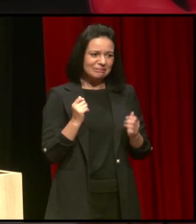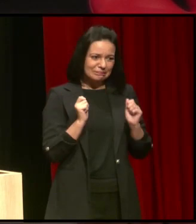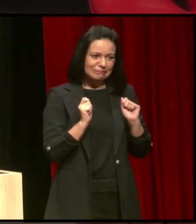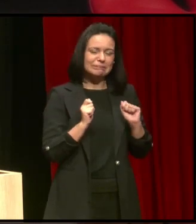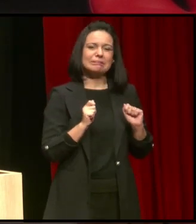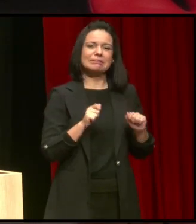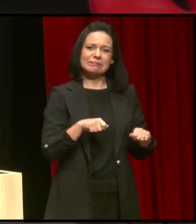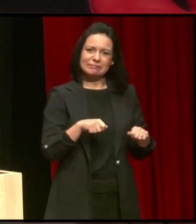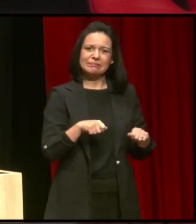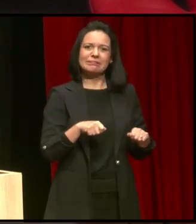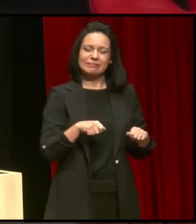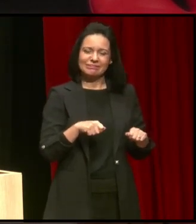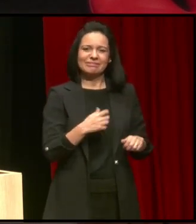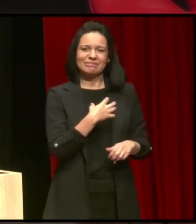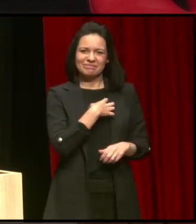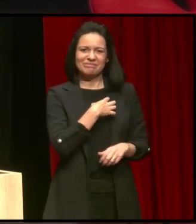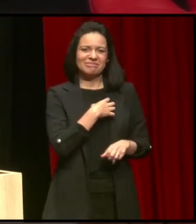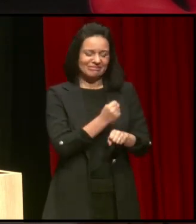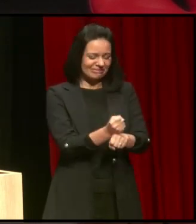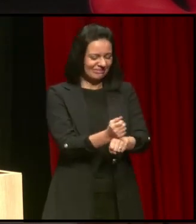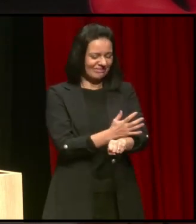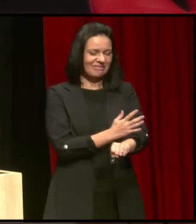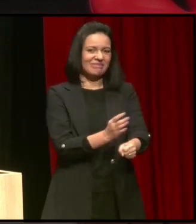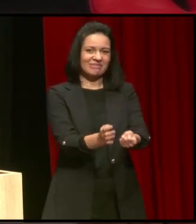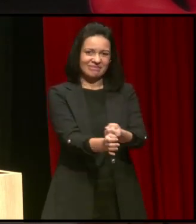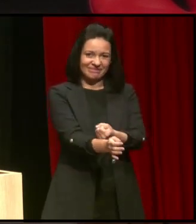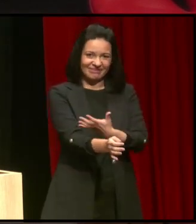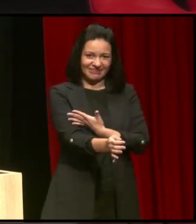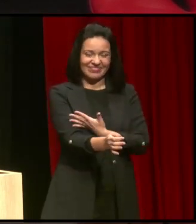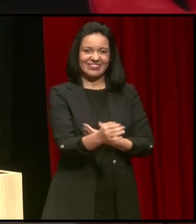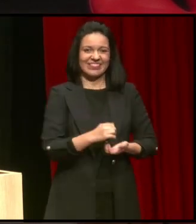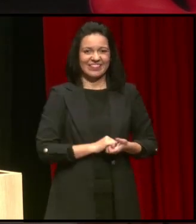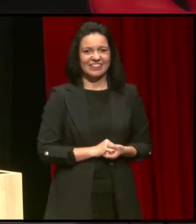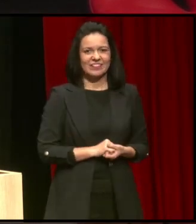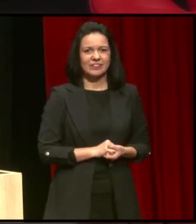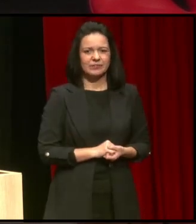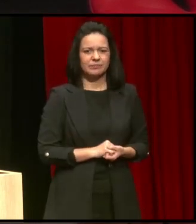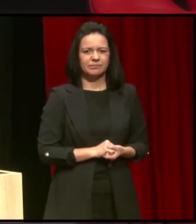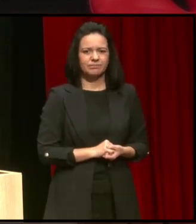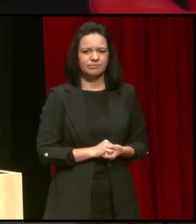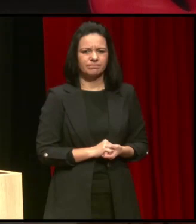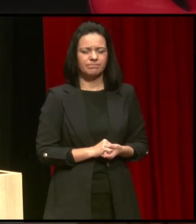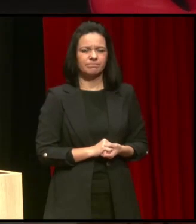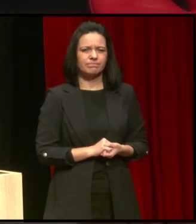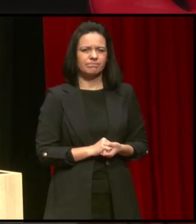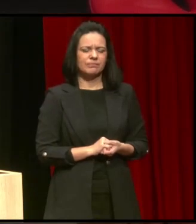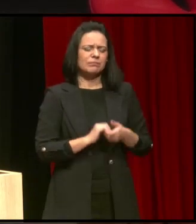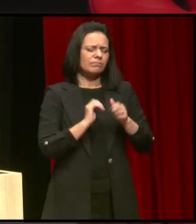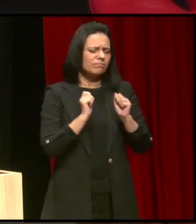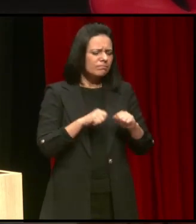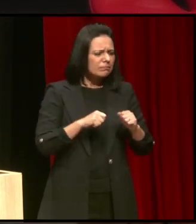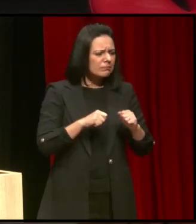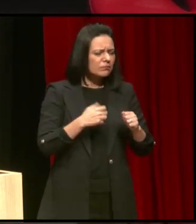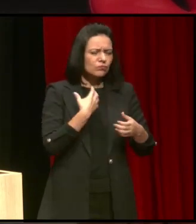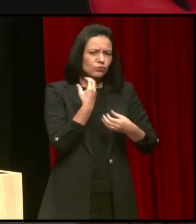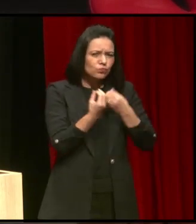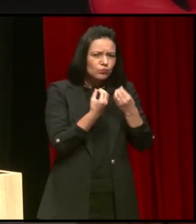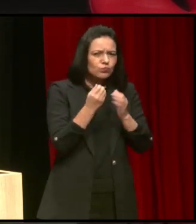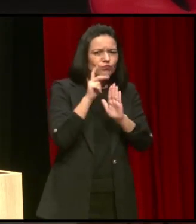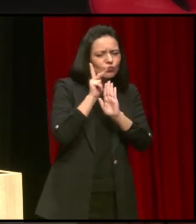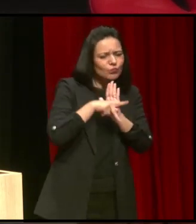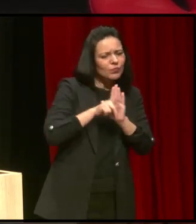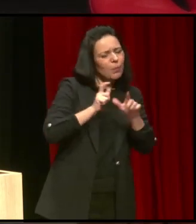dia. Não é uma coisa tocante? Né? Então, que esse trabalho se expanda e que a